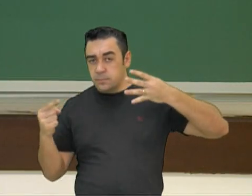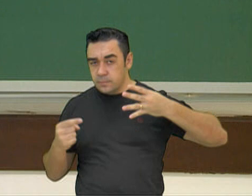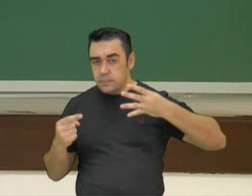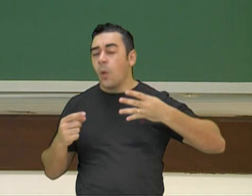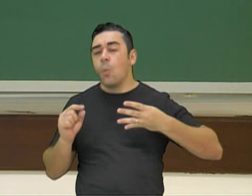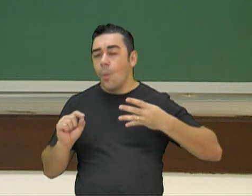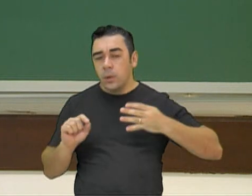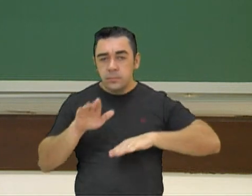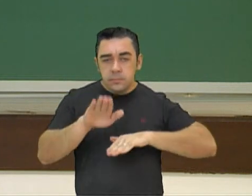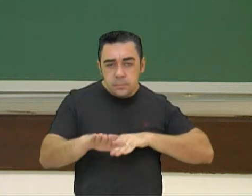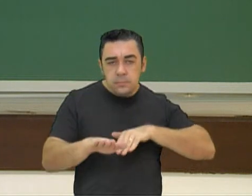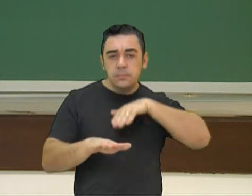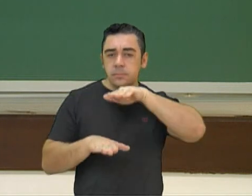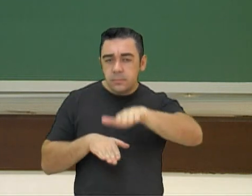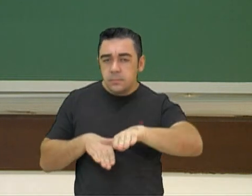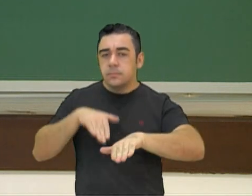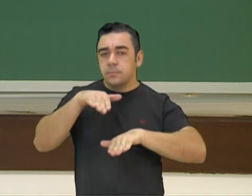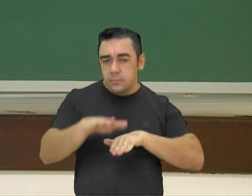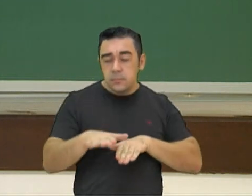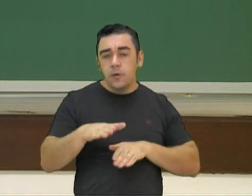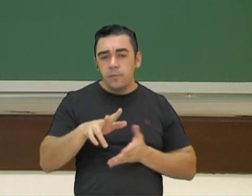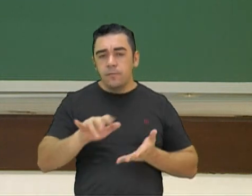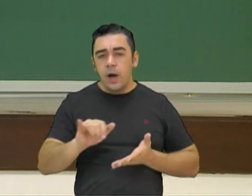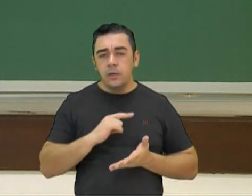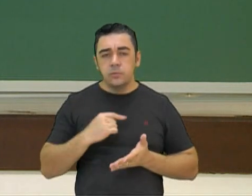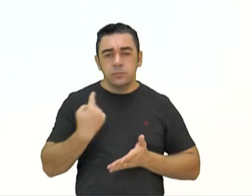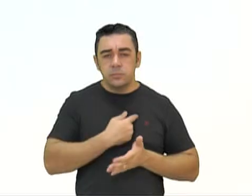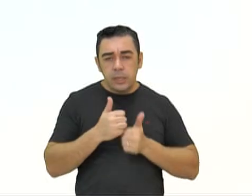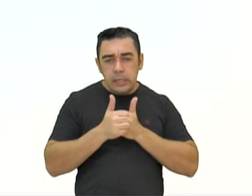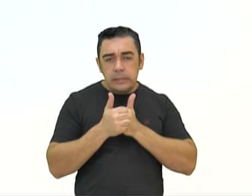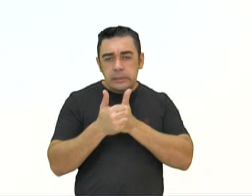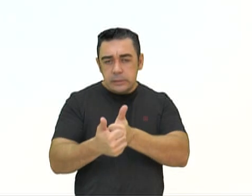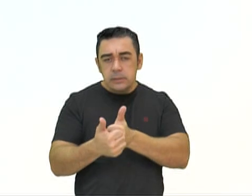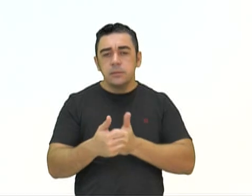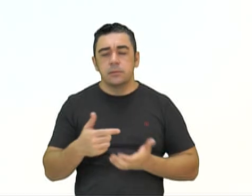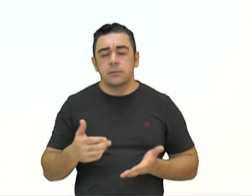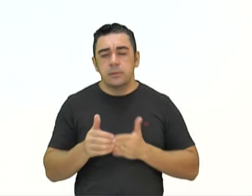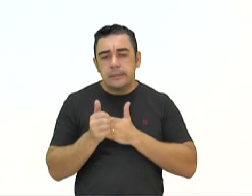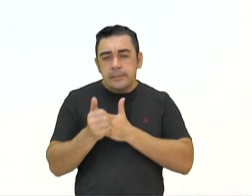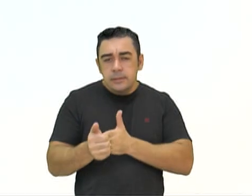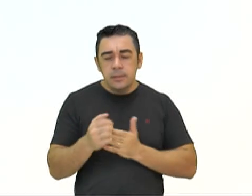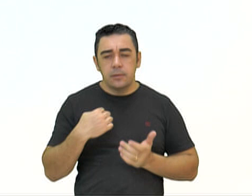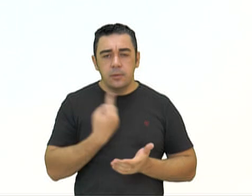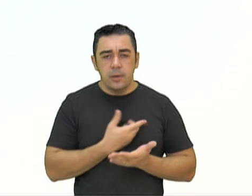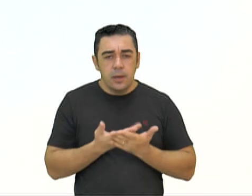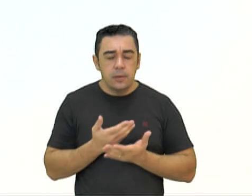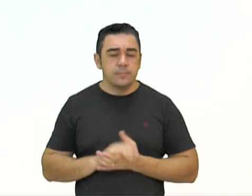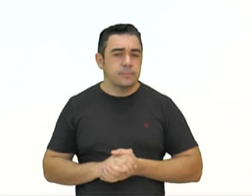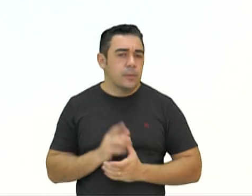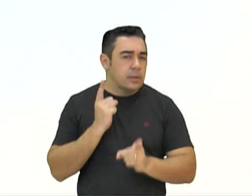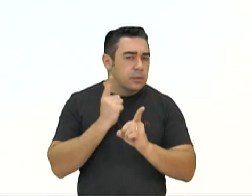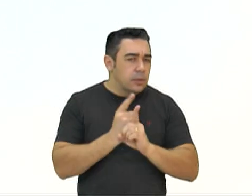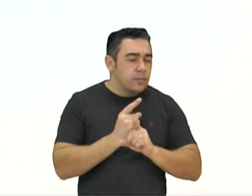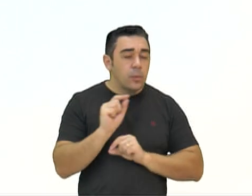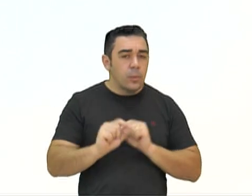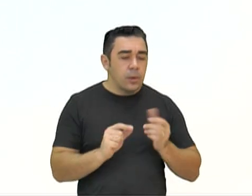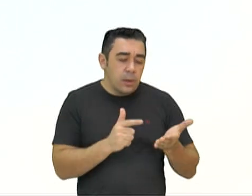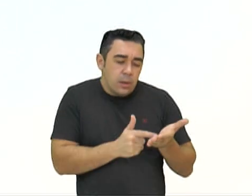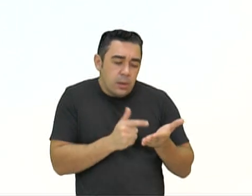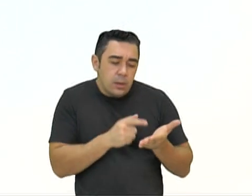vai conduzir a nossa aula de hoje. Nós vamos, primeiro, temos que identificar e apresentar a obra